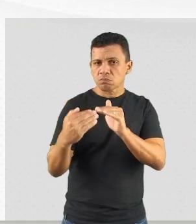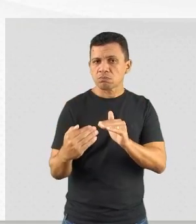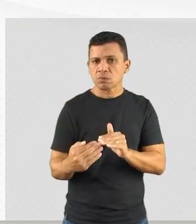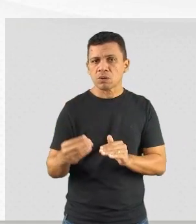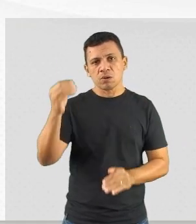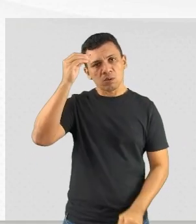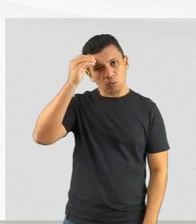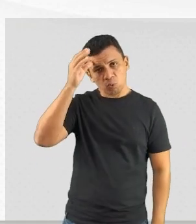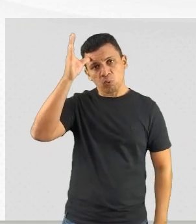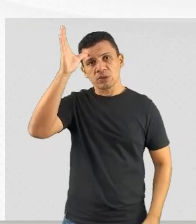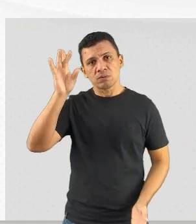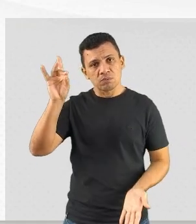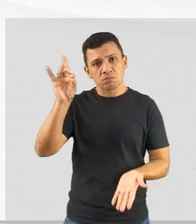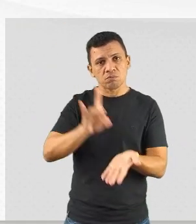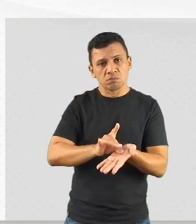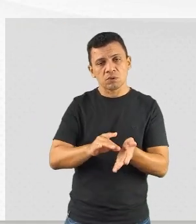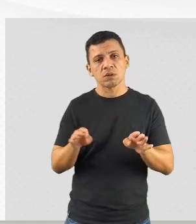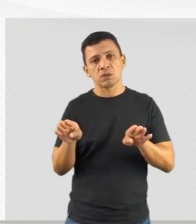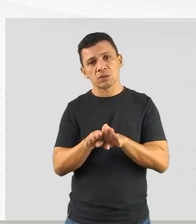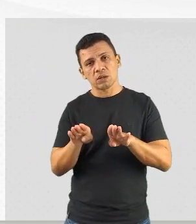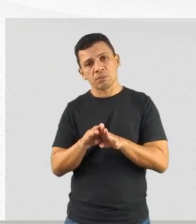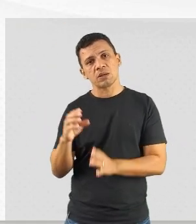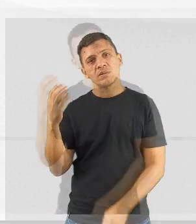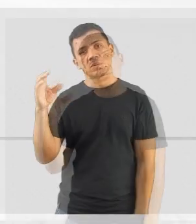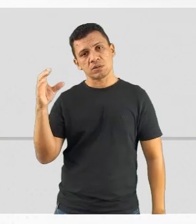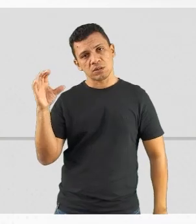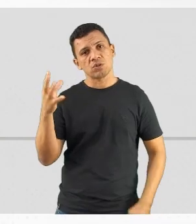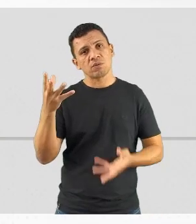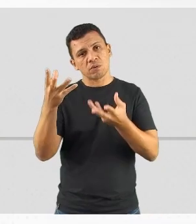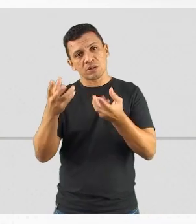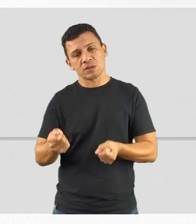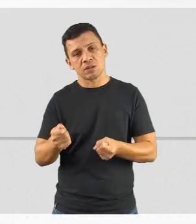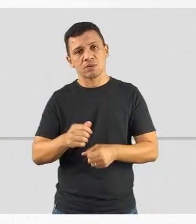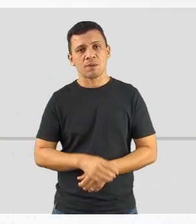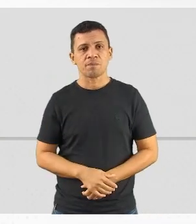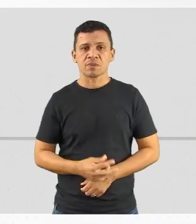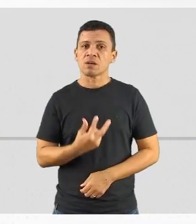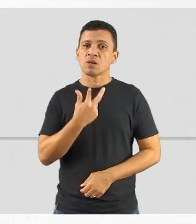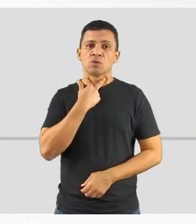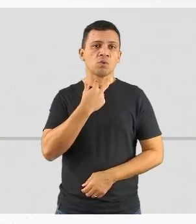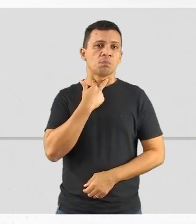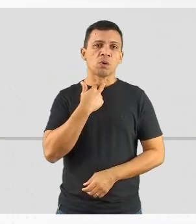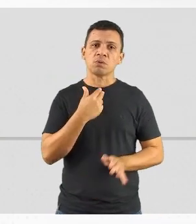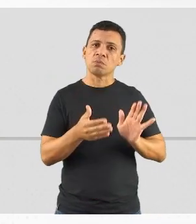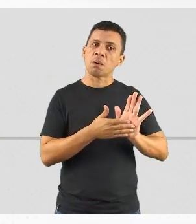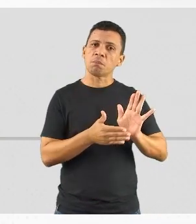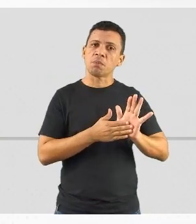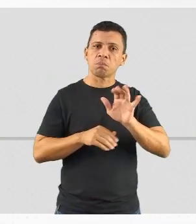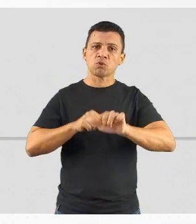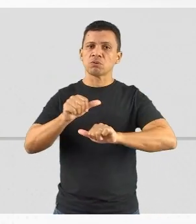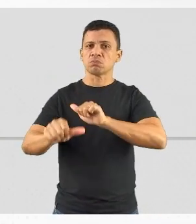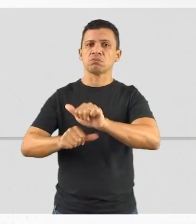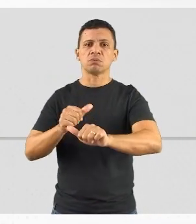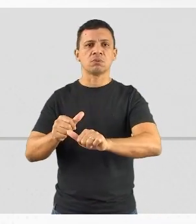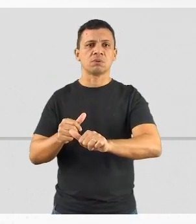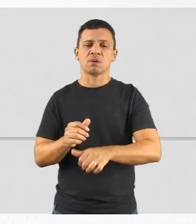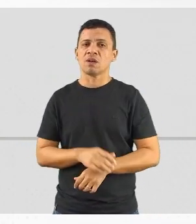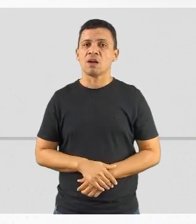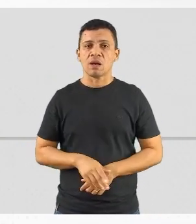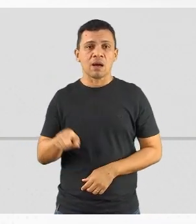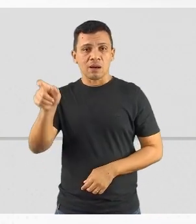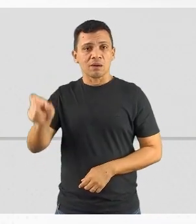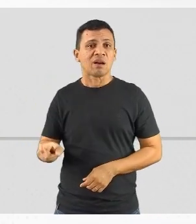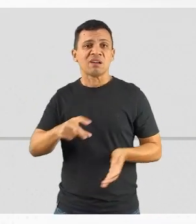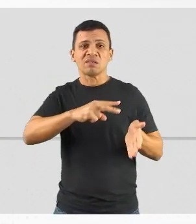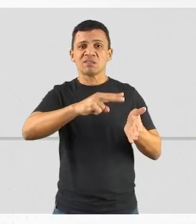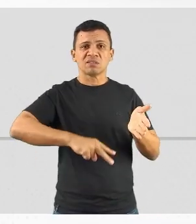conhecimento factual e científico aceito, sem distorções. Eu não posso colocar uma proposta de intervenção que quem vai fazer a leitura vai